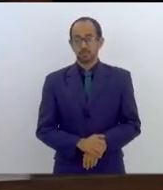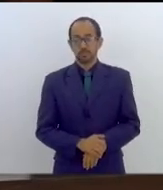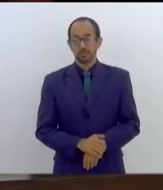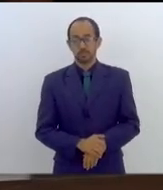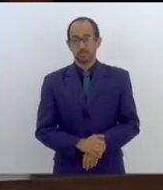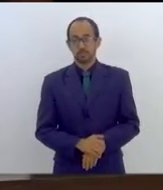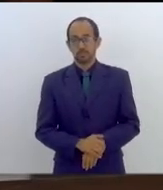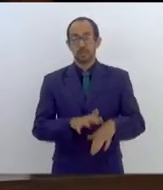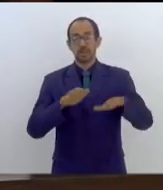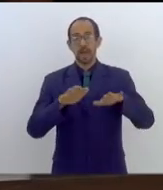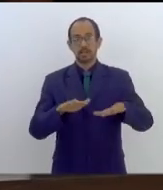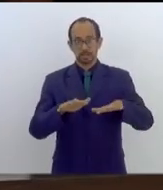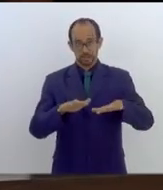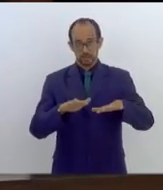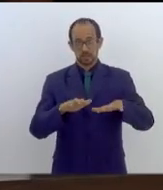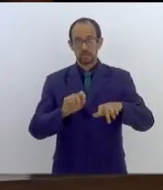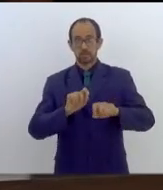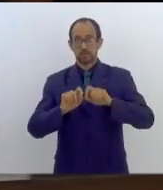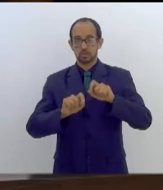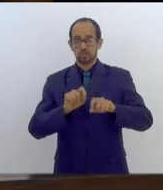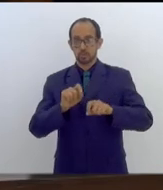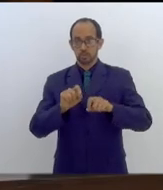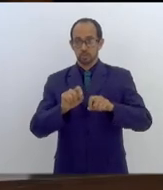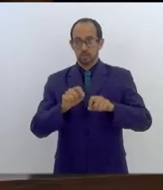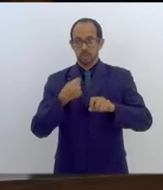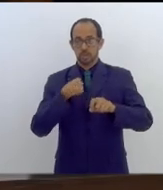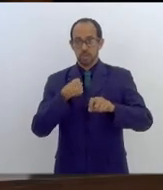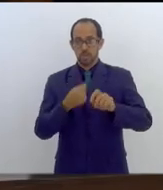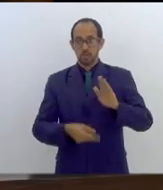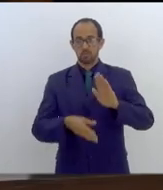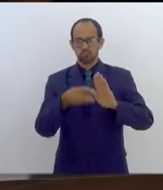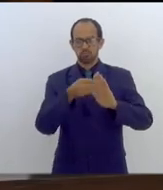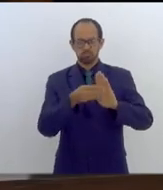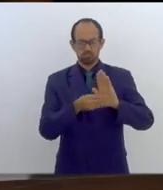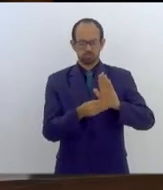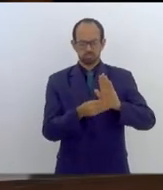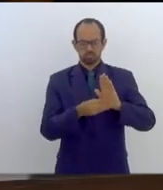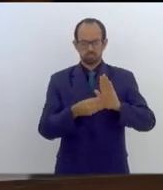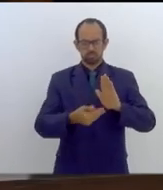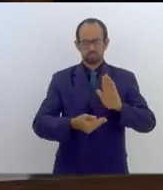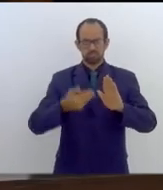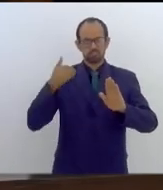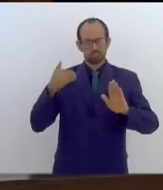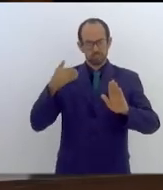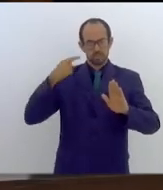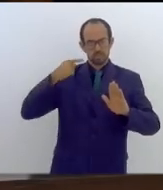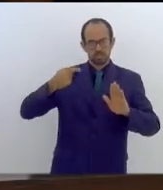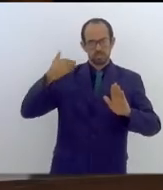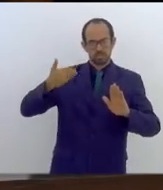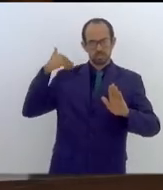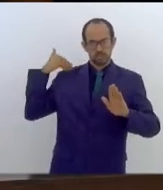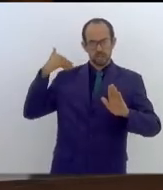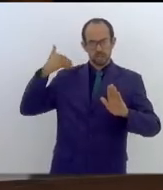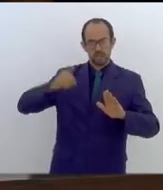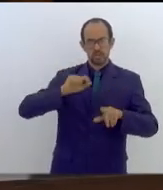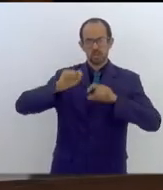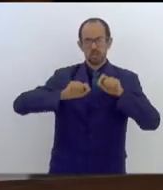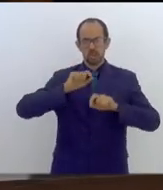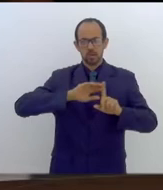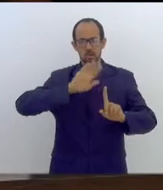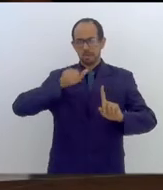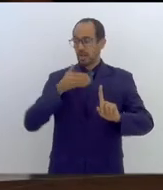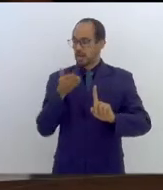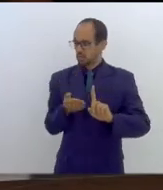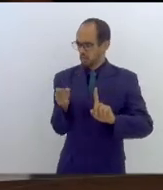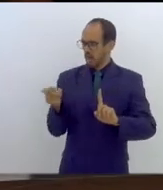e com isto eu já deixei registrado na última quando estive aqui na última vez homenageá-lo